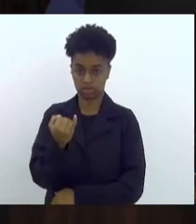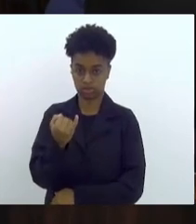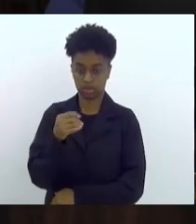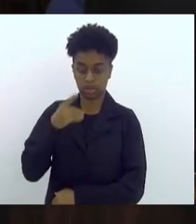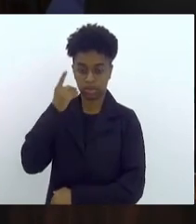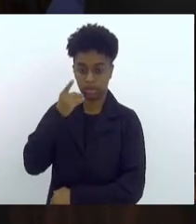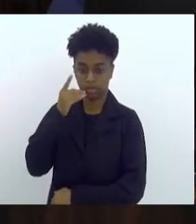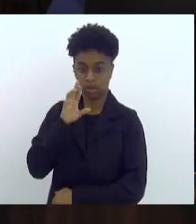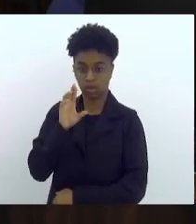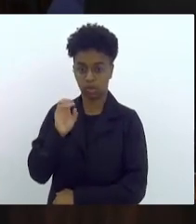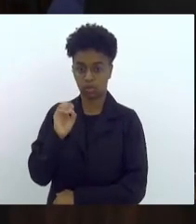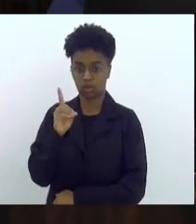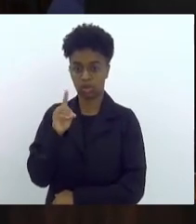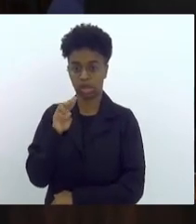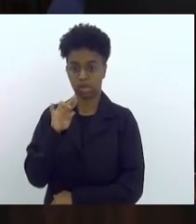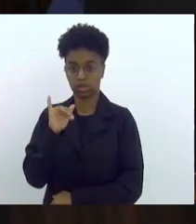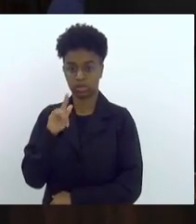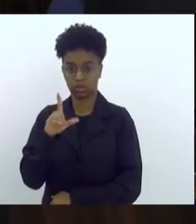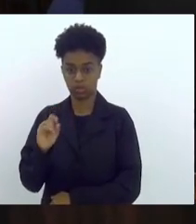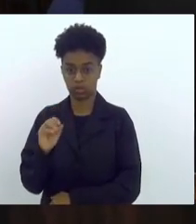deputado Rodrigo Amorim.